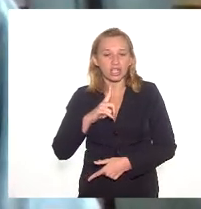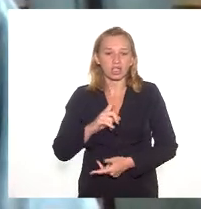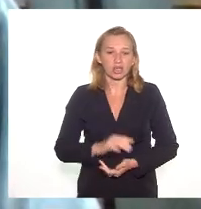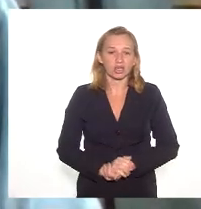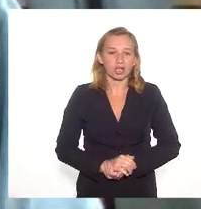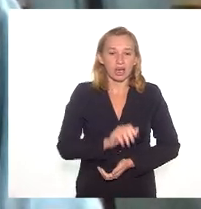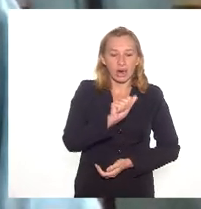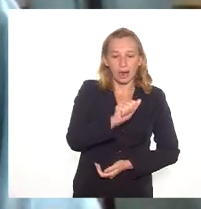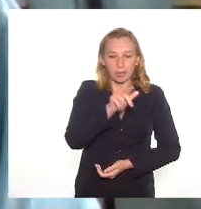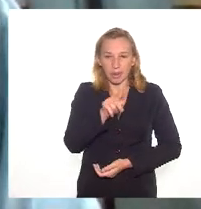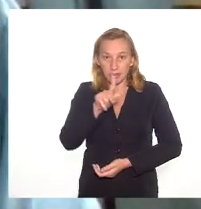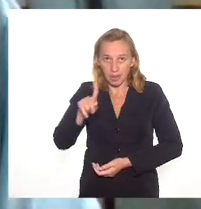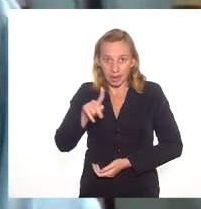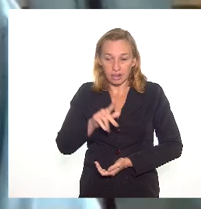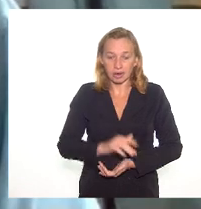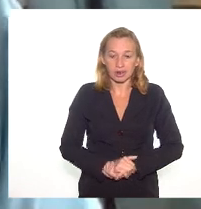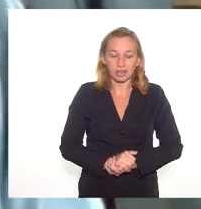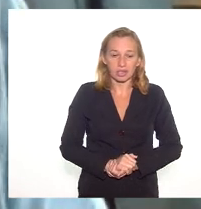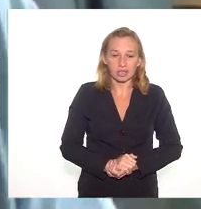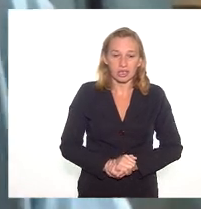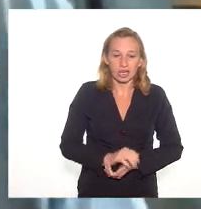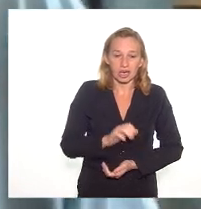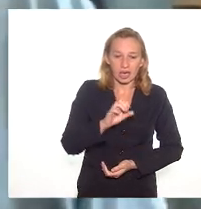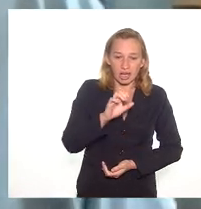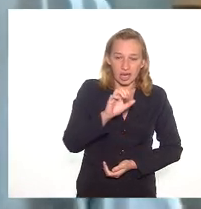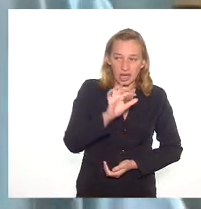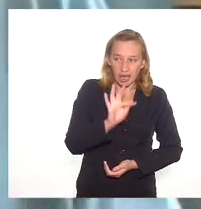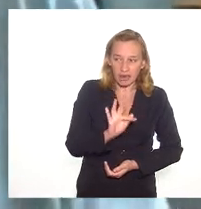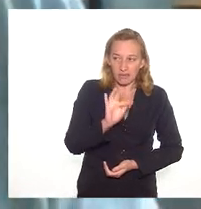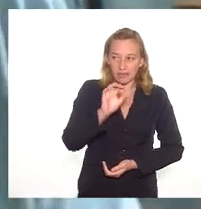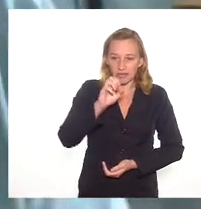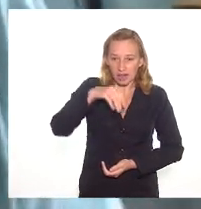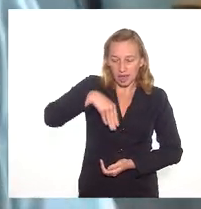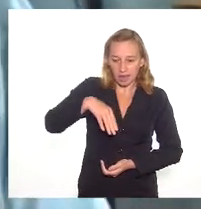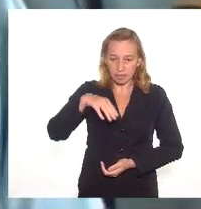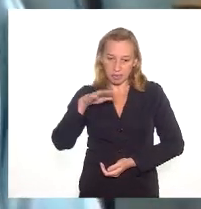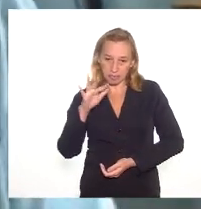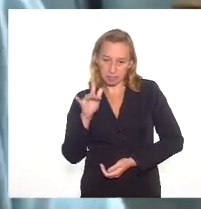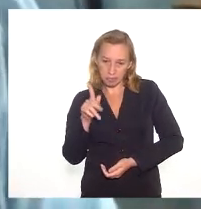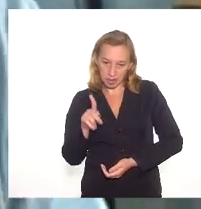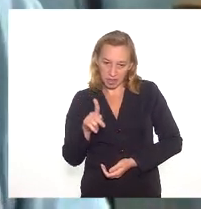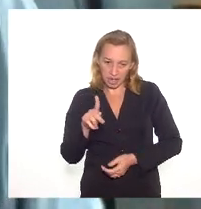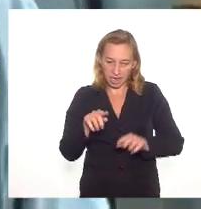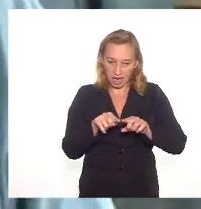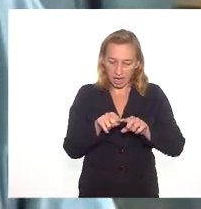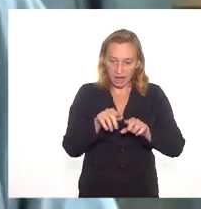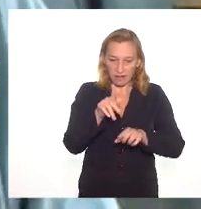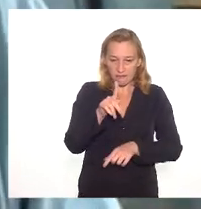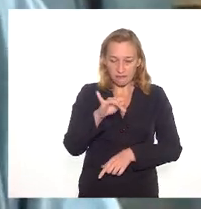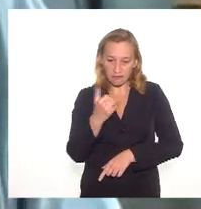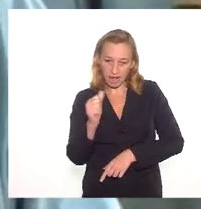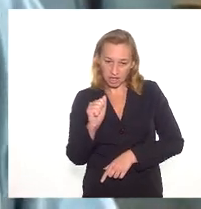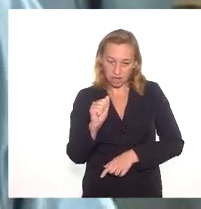APP, que é a FMP, a Faixa Marginal de Proteção. E aí,